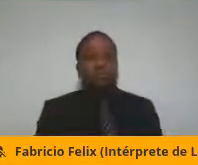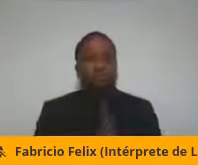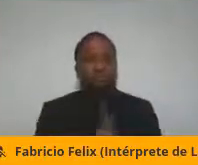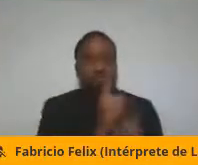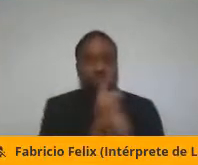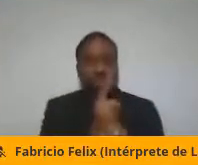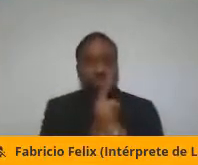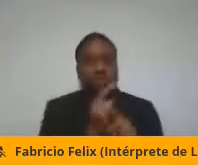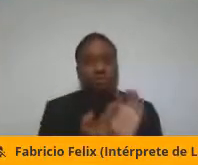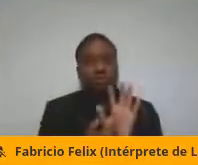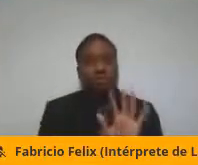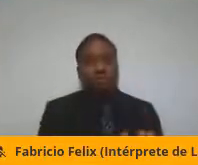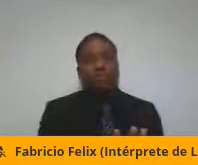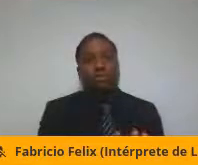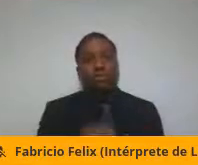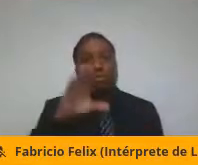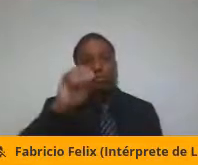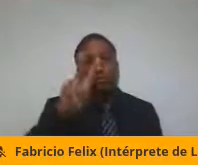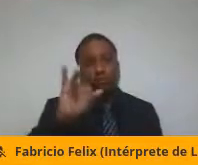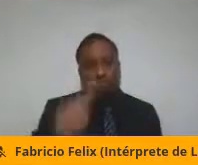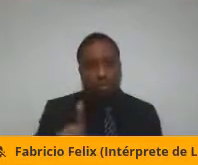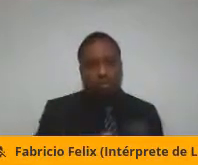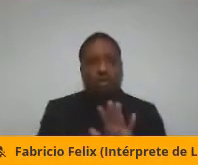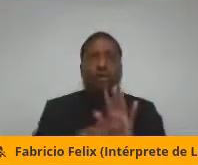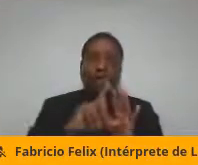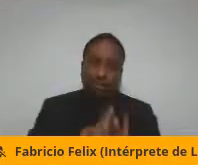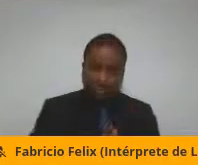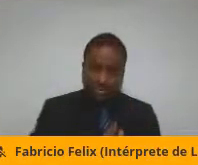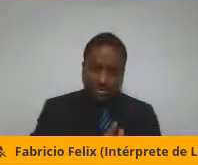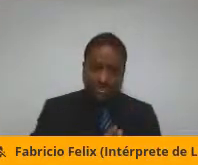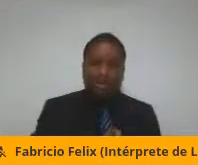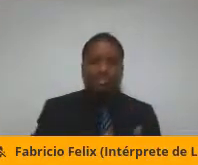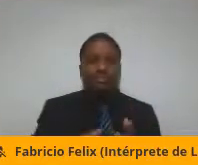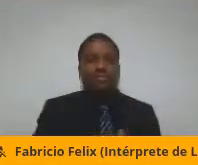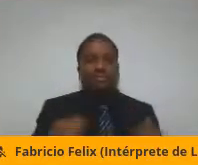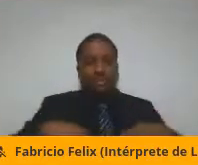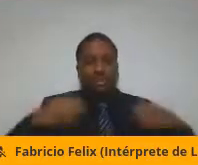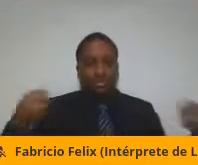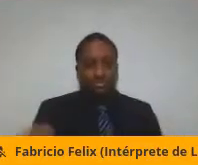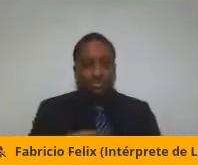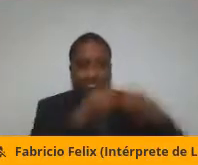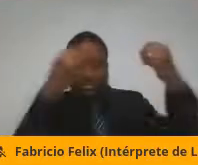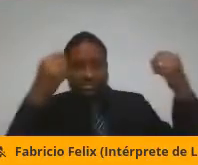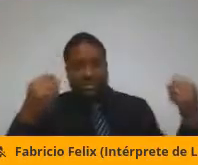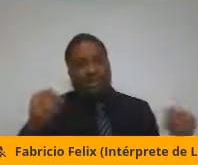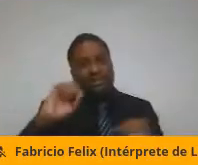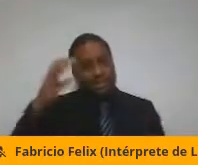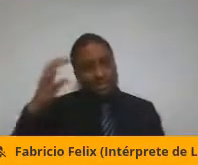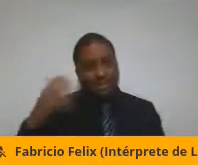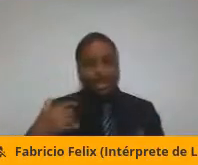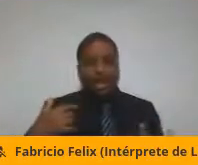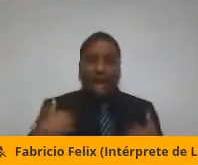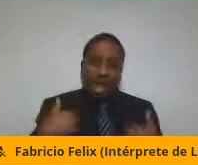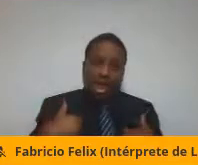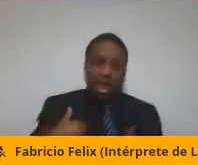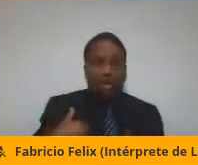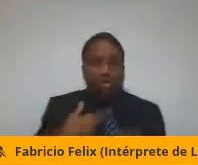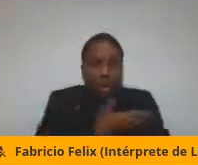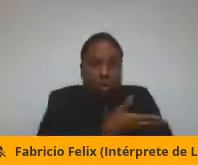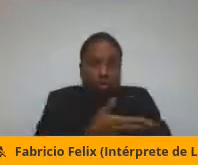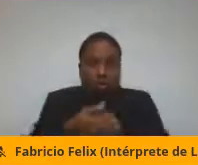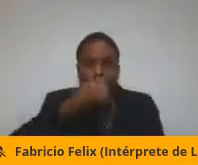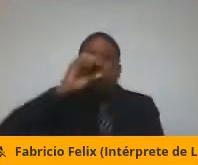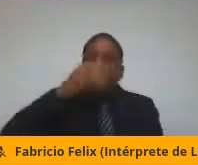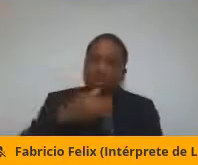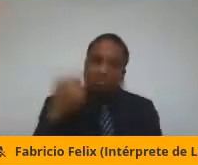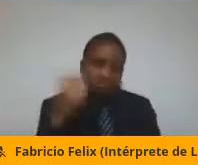Covid-19. Aqui, antes de tudo, né, a gente precisa brindar um pouquinho a ciência. Eu não sou de bebê, não, mas a gente não pode tem que fazer jus ao nome, né? O Pint